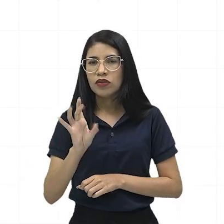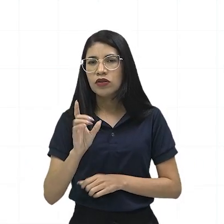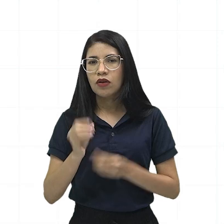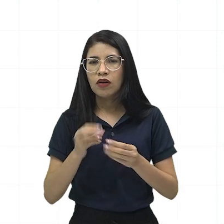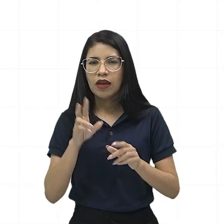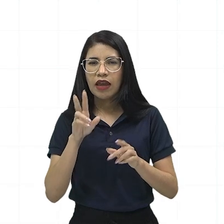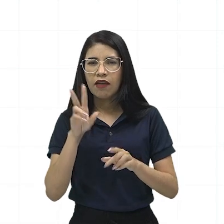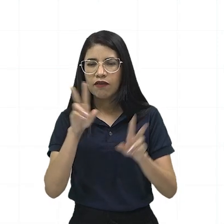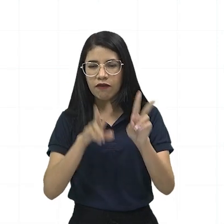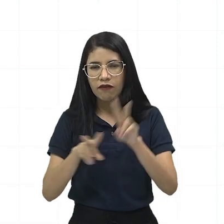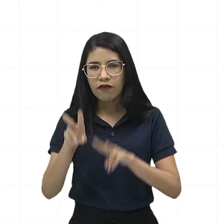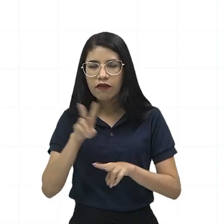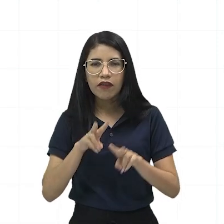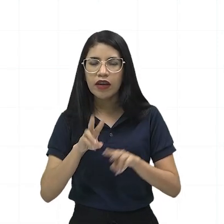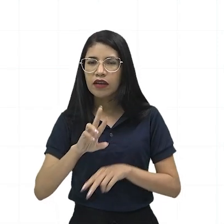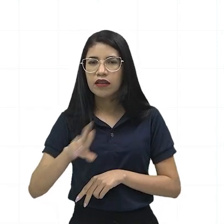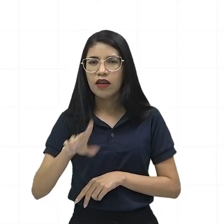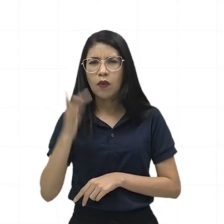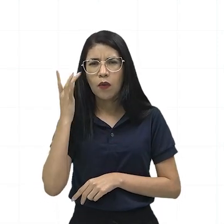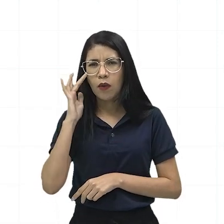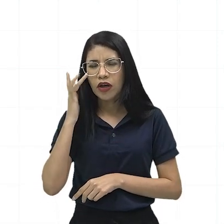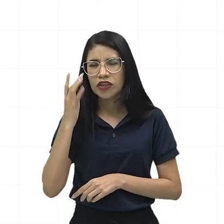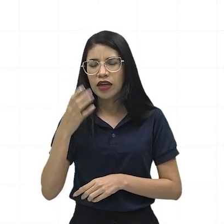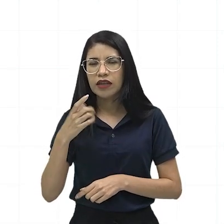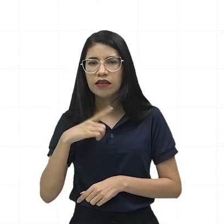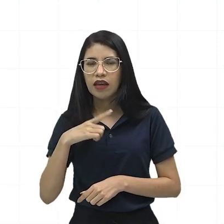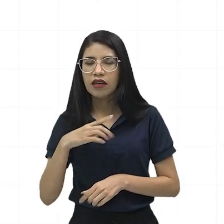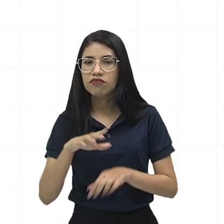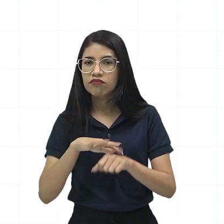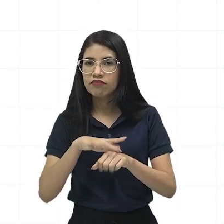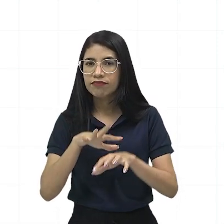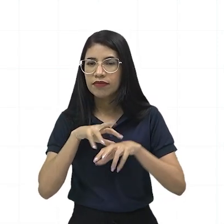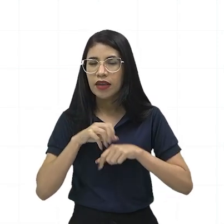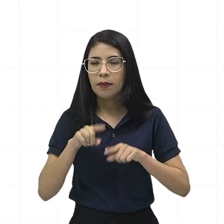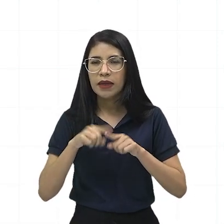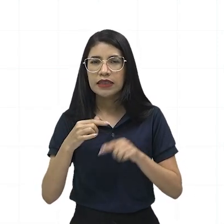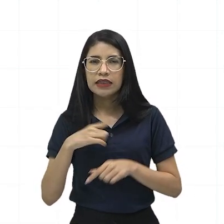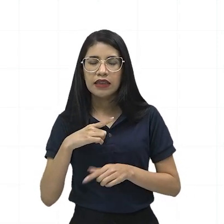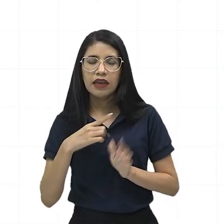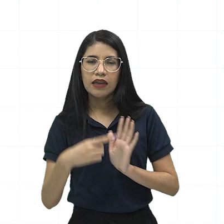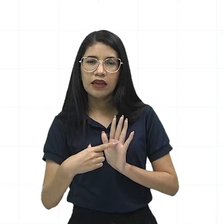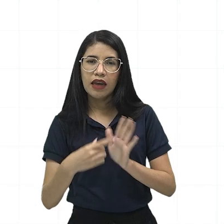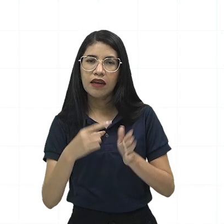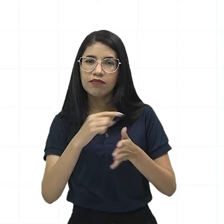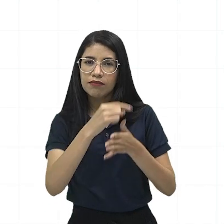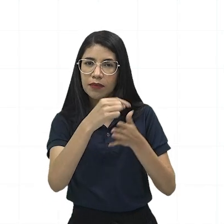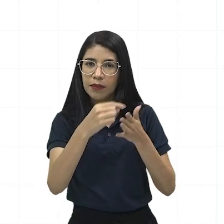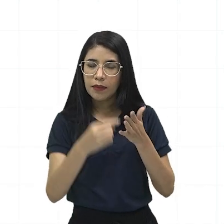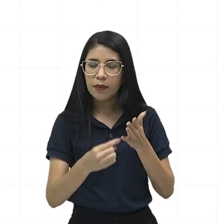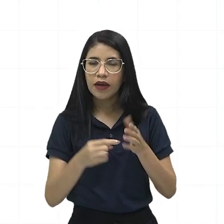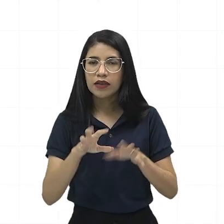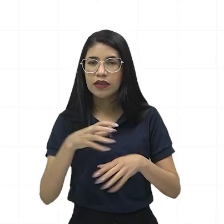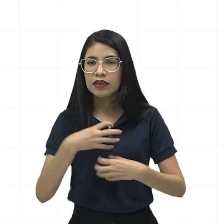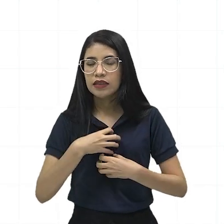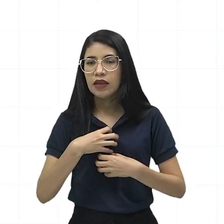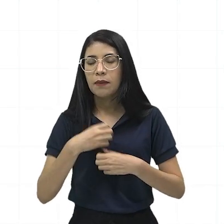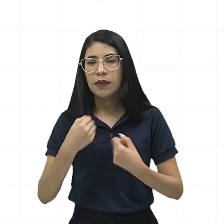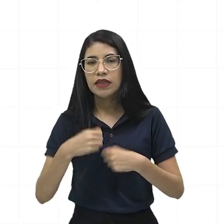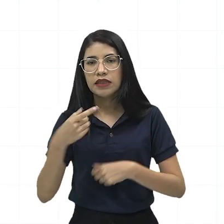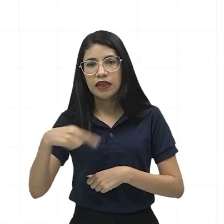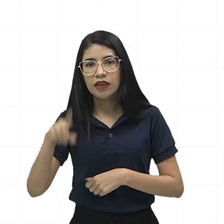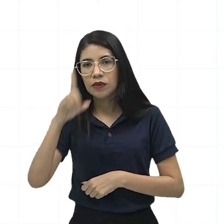pela visualização, né, por achar que você está. Então, se você apresentar algum desses sintomas, deve procurar